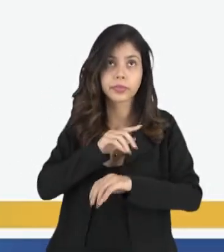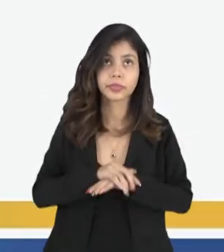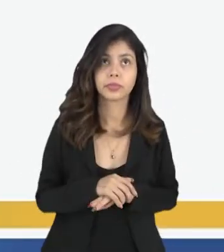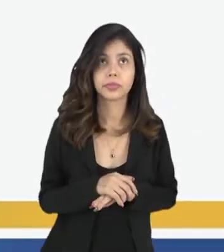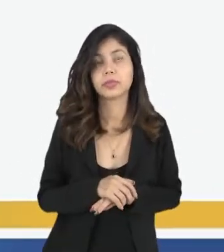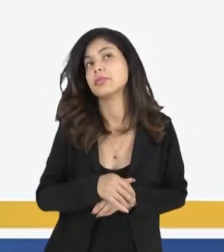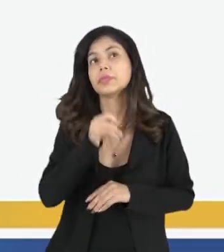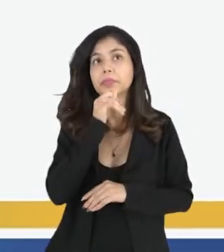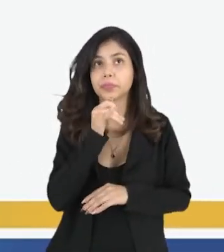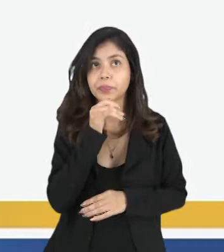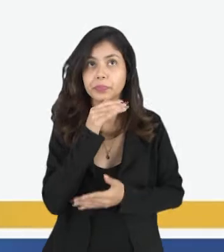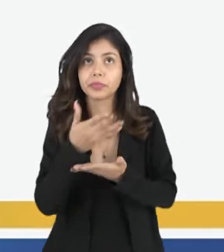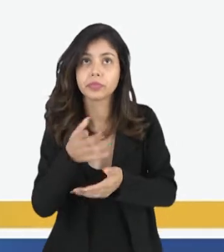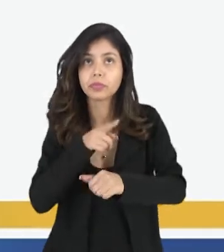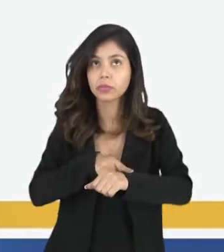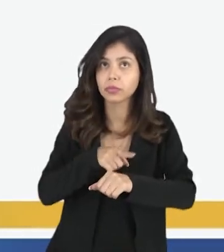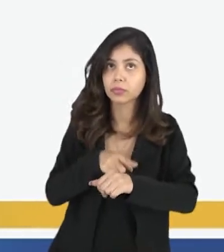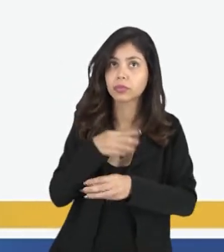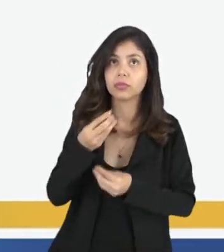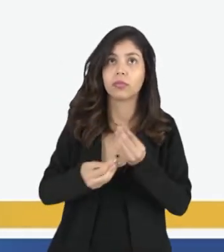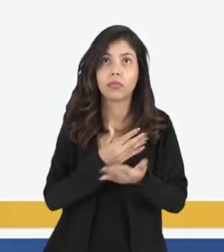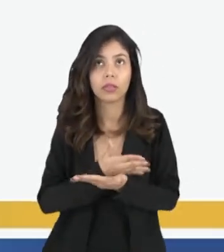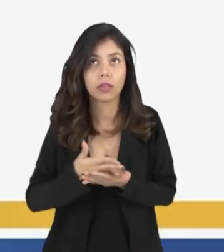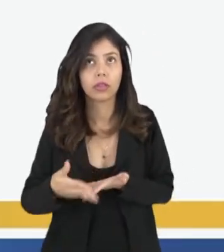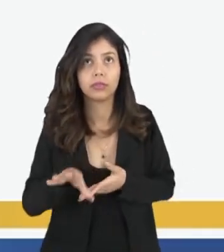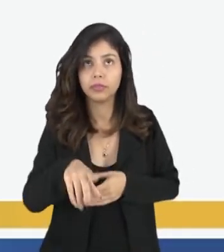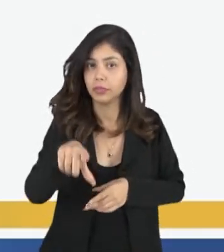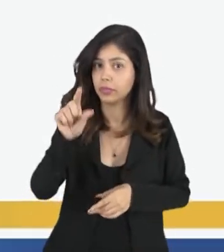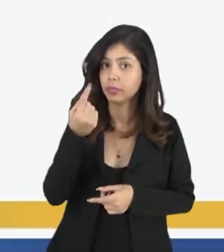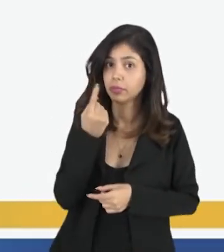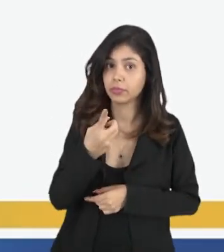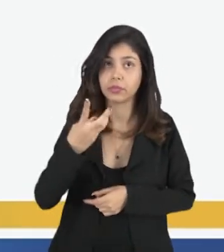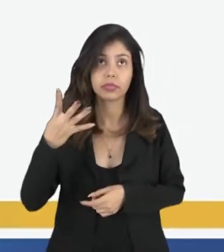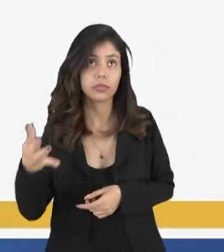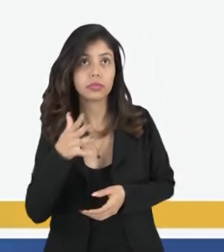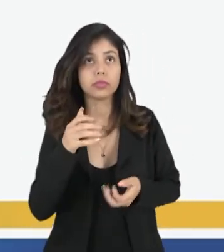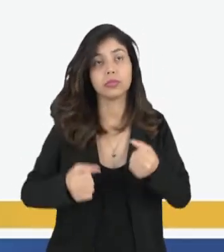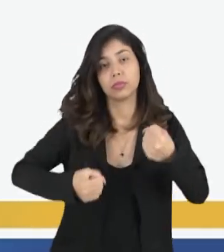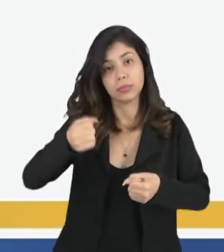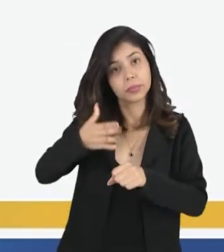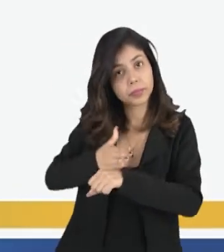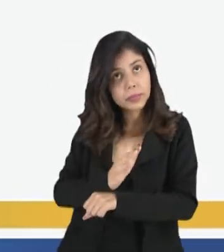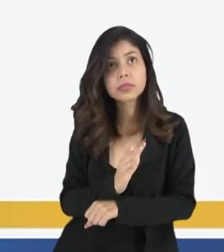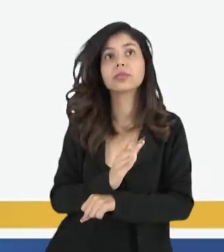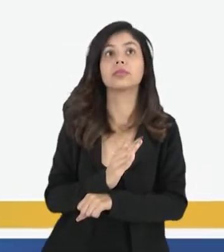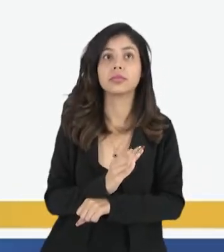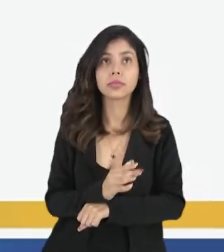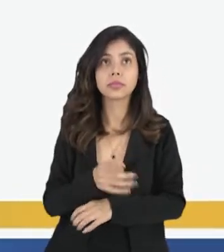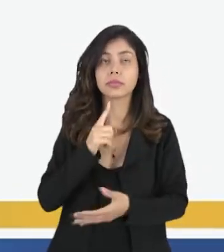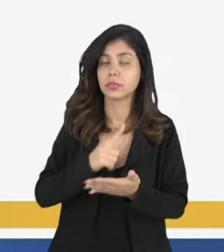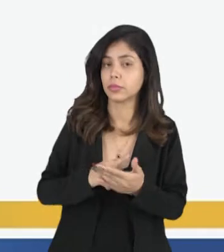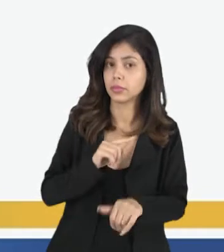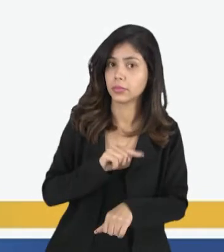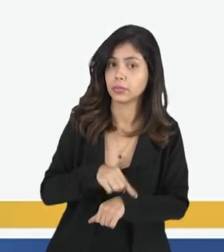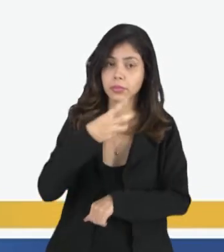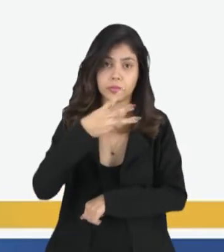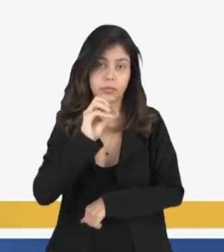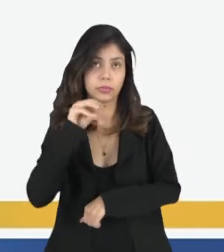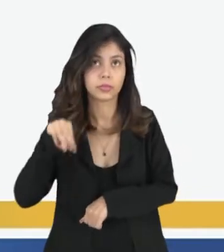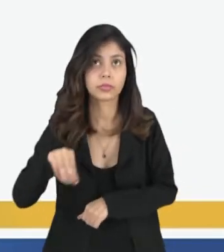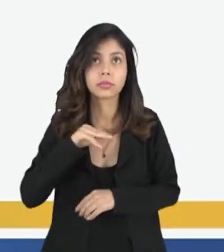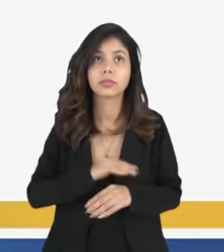Então, nesse exemplo, o tempo começa a ser contado no momento em que o carro passa pelo marco de 300 metros